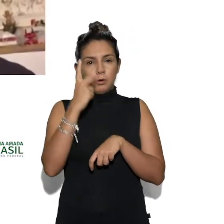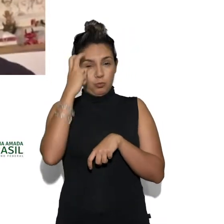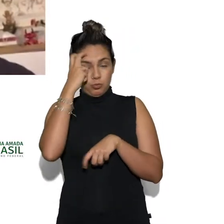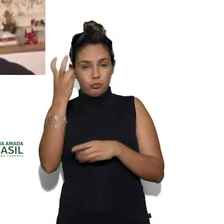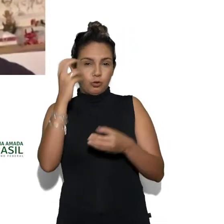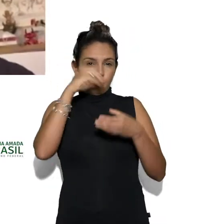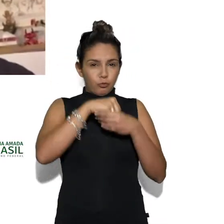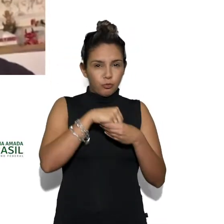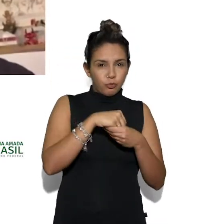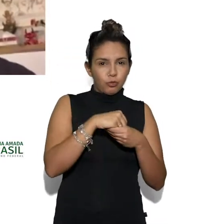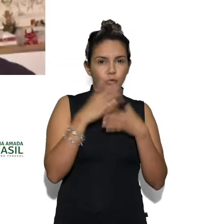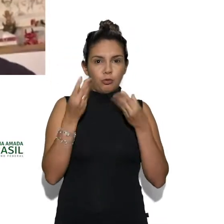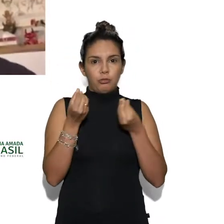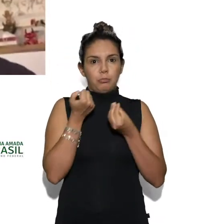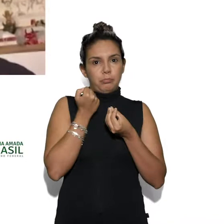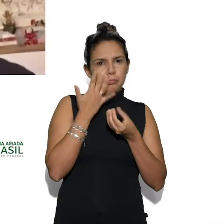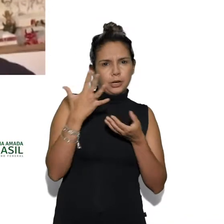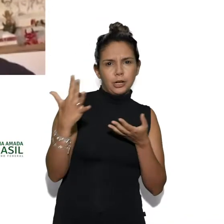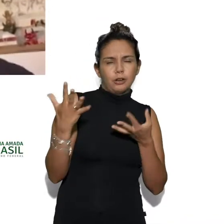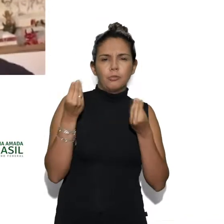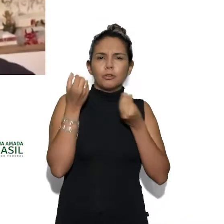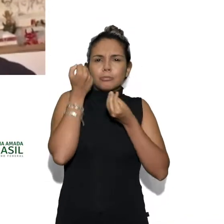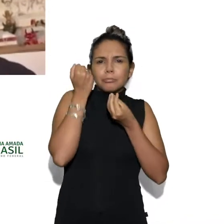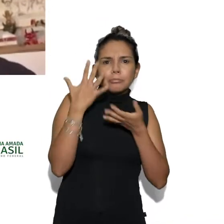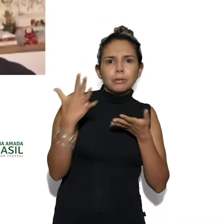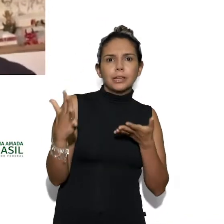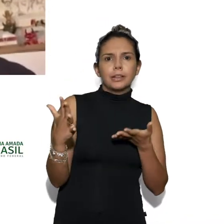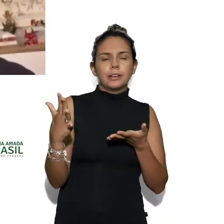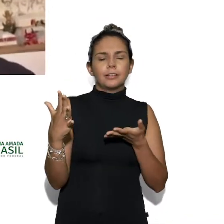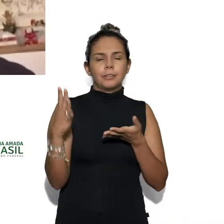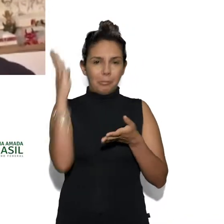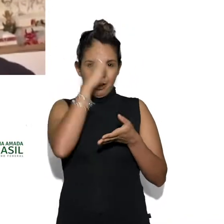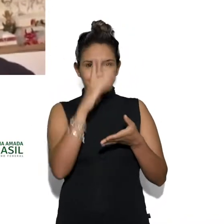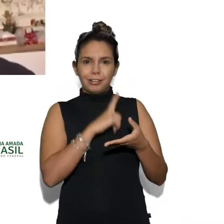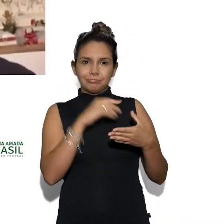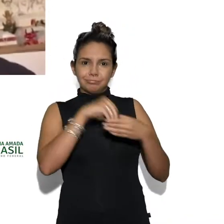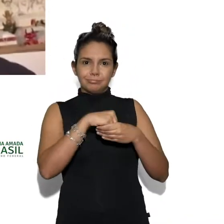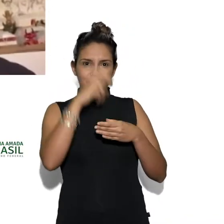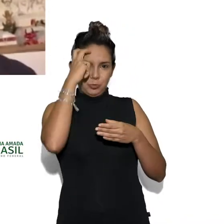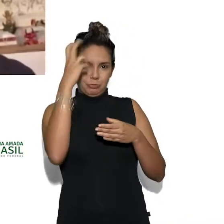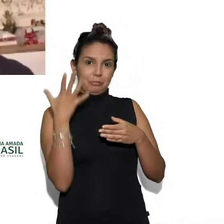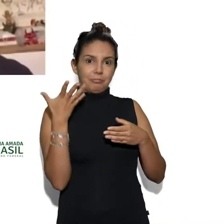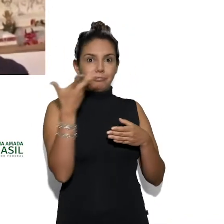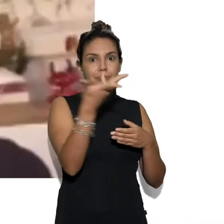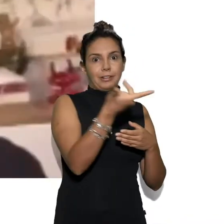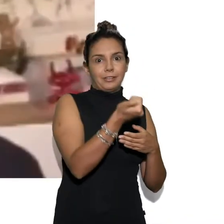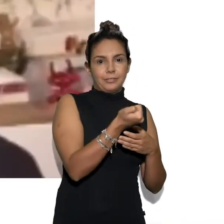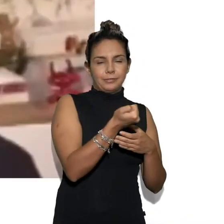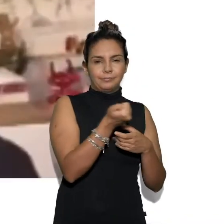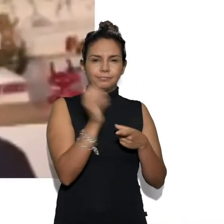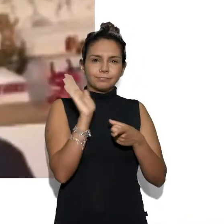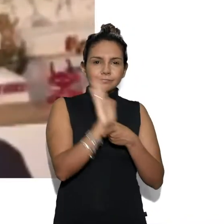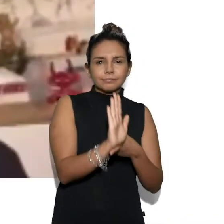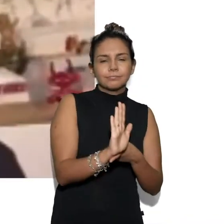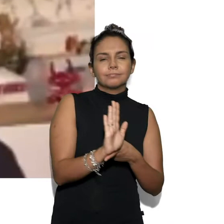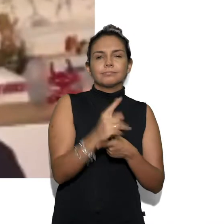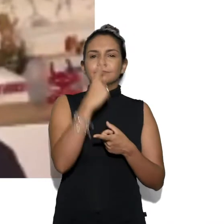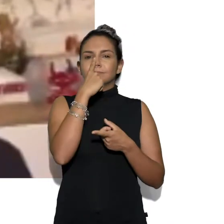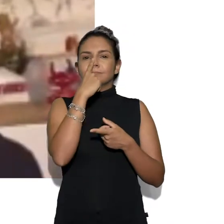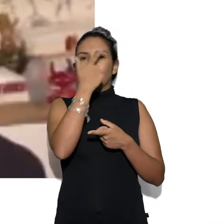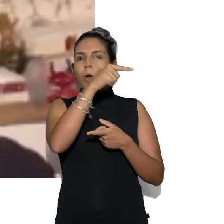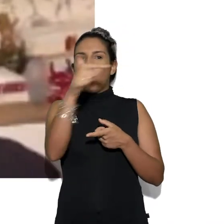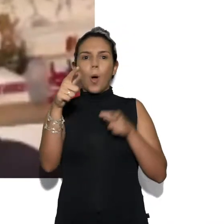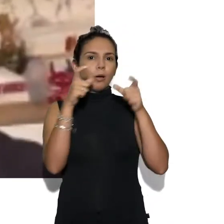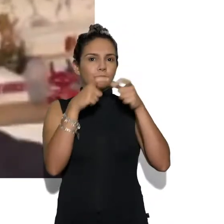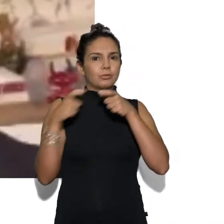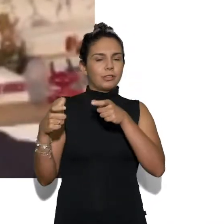cultura, no fundo, com muito brio e muito brilhante, que vai ajudar a inspirar as massas, mais tarde ou mais cedo. Eu acho